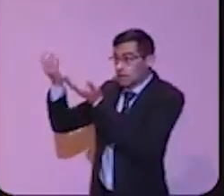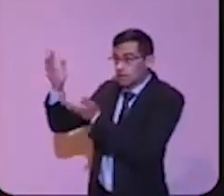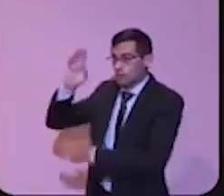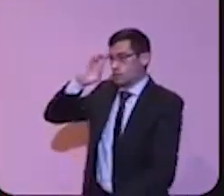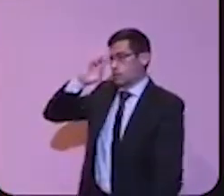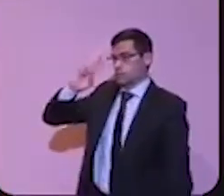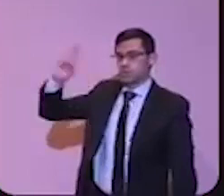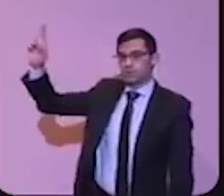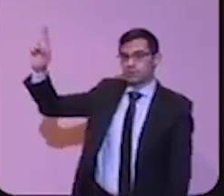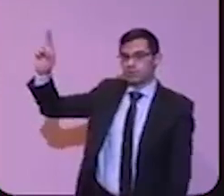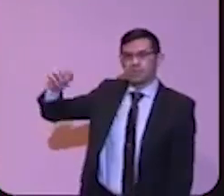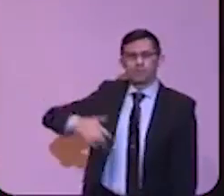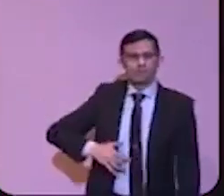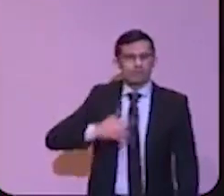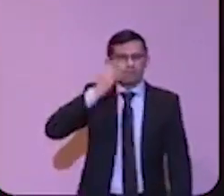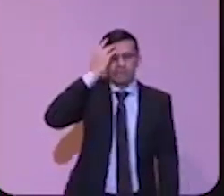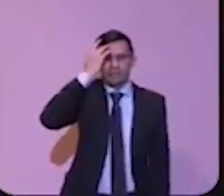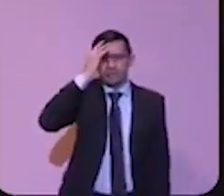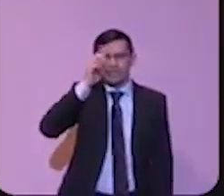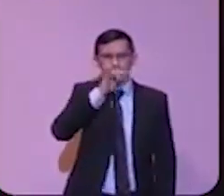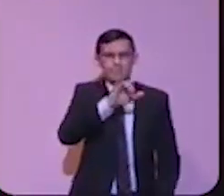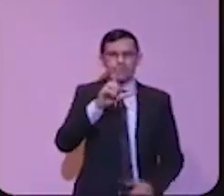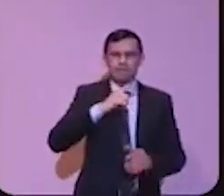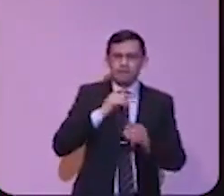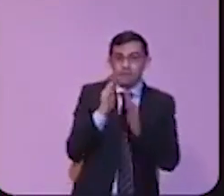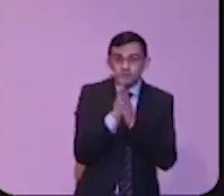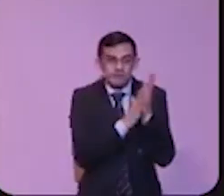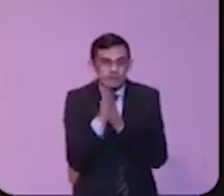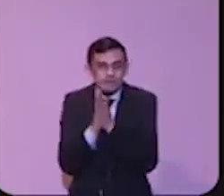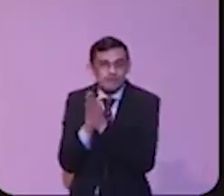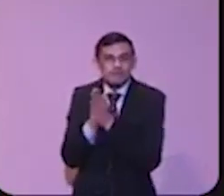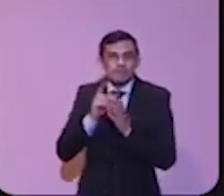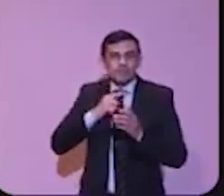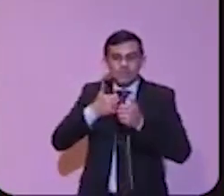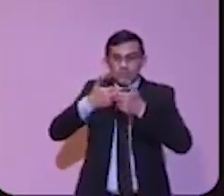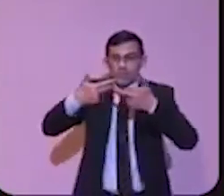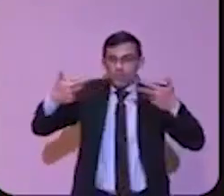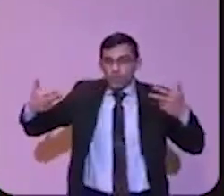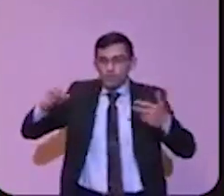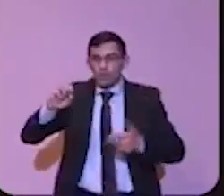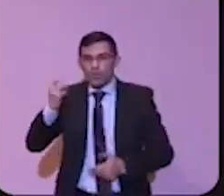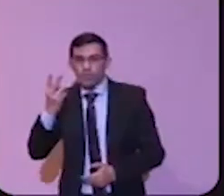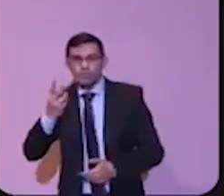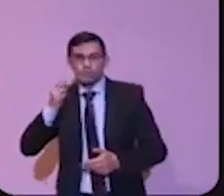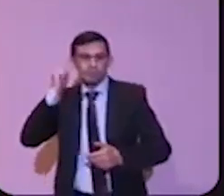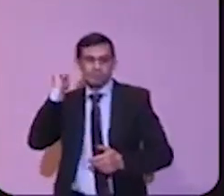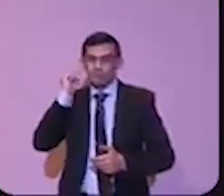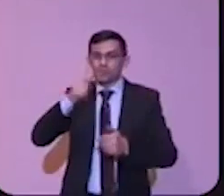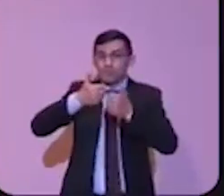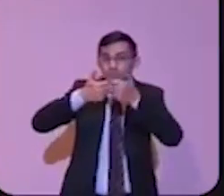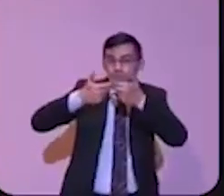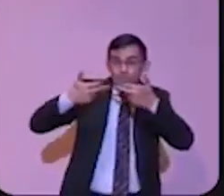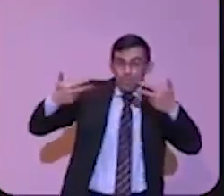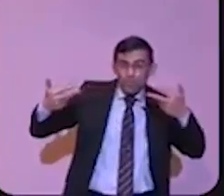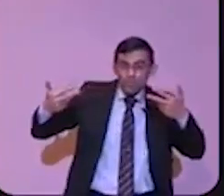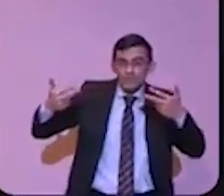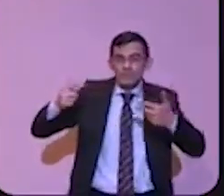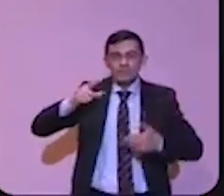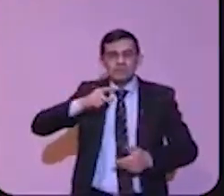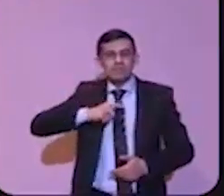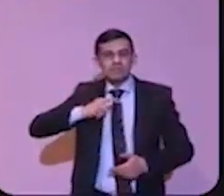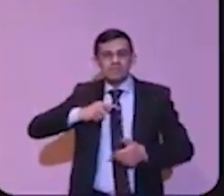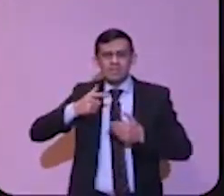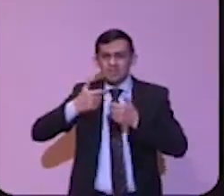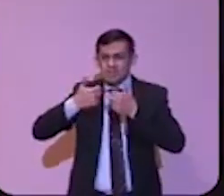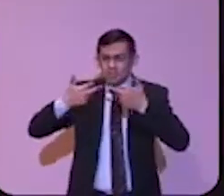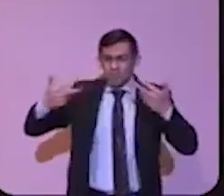Senhor. Eu não sei se você tem expectativa de ter alguma coisa, de possuir algo, de conquistar algo, de ter